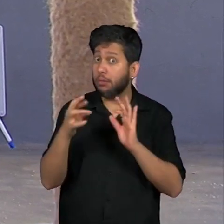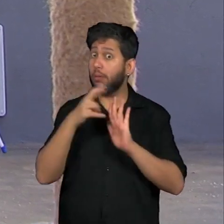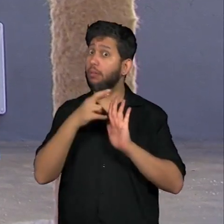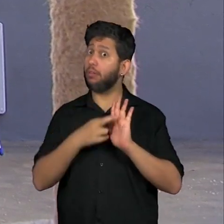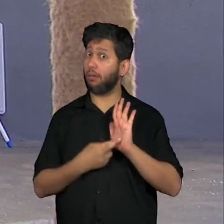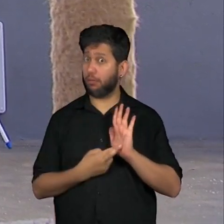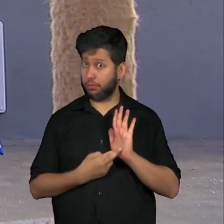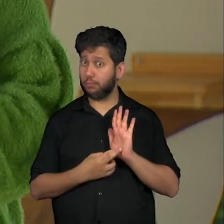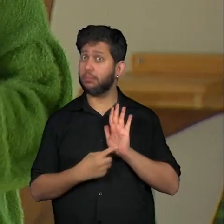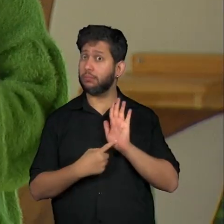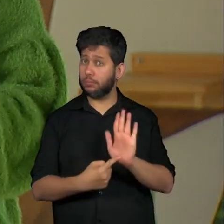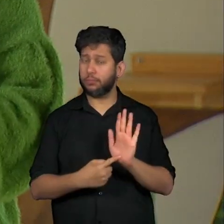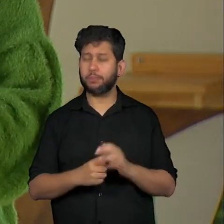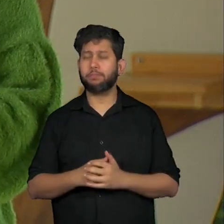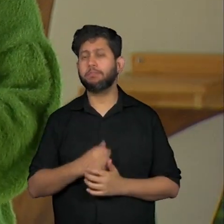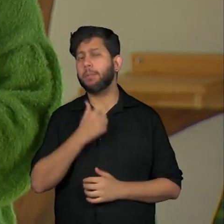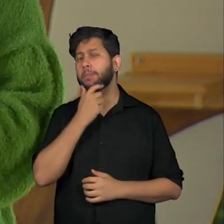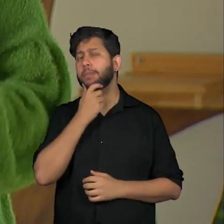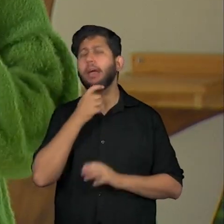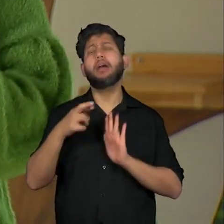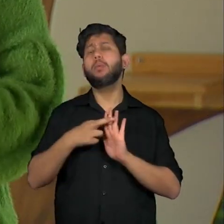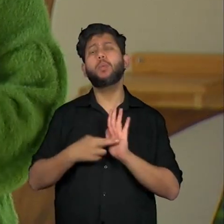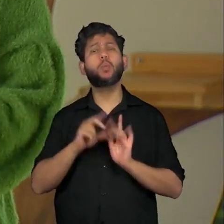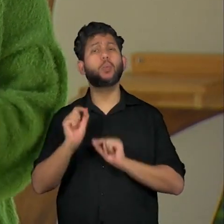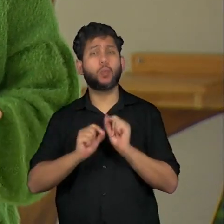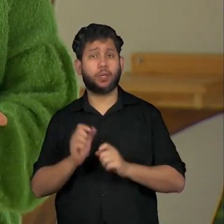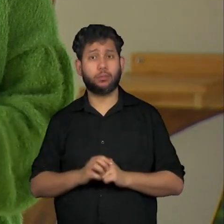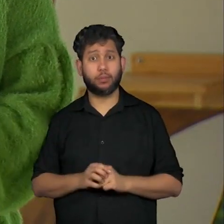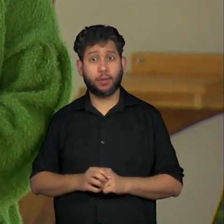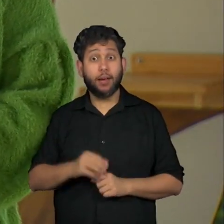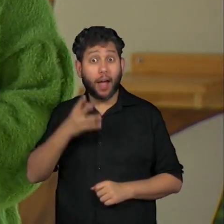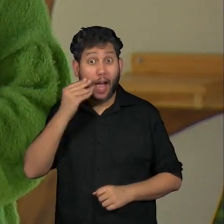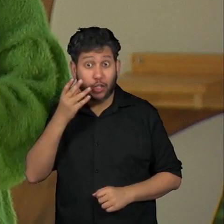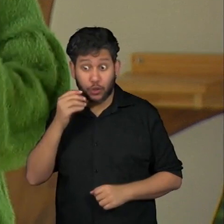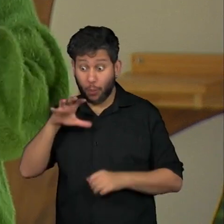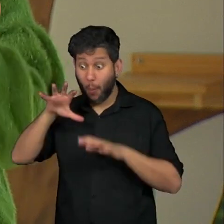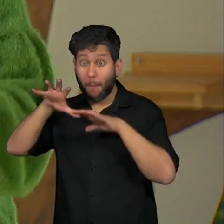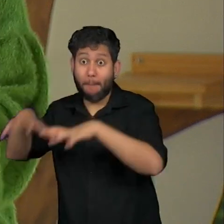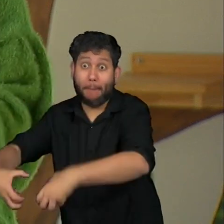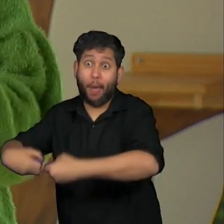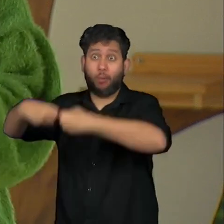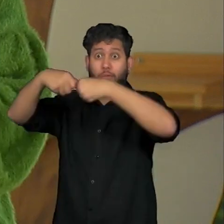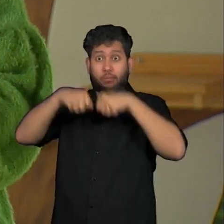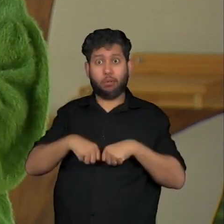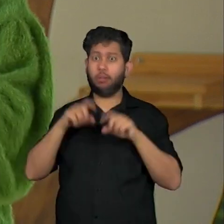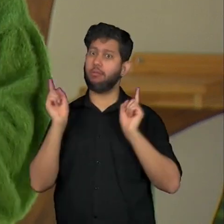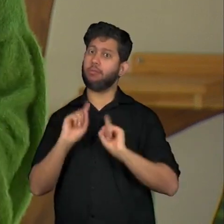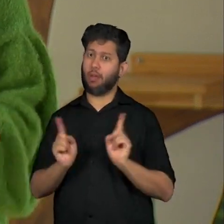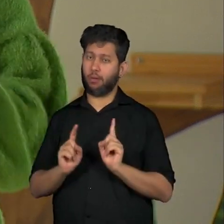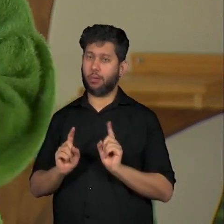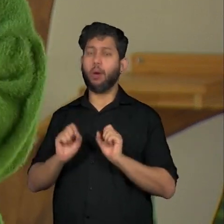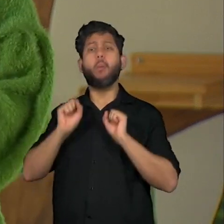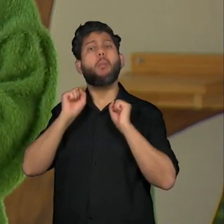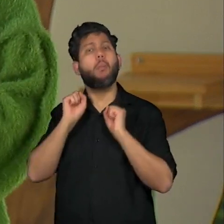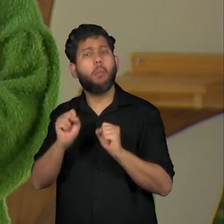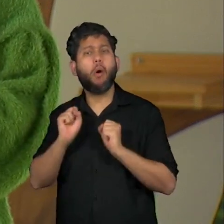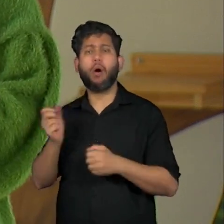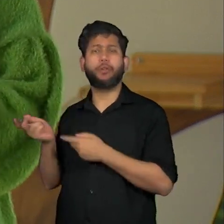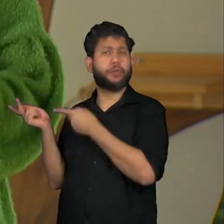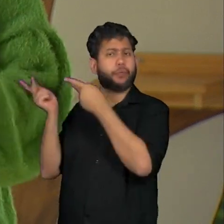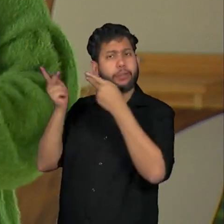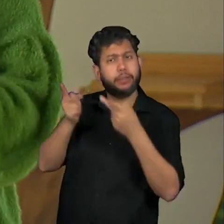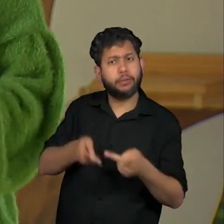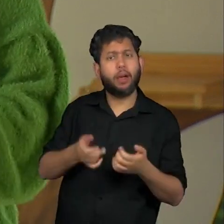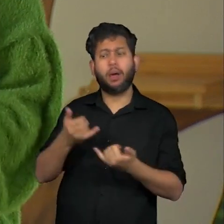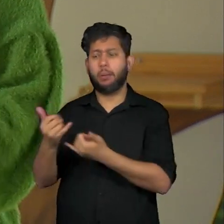regras. As regras são basicamente não poder pegar o gatinho no colo, então você pode vir, pode brincar com ele, a gente pede para não tirar os gatinhos do